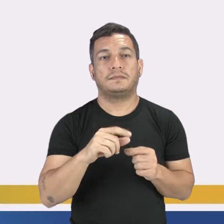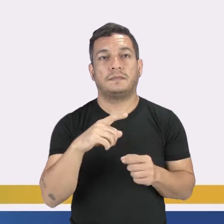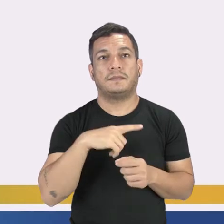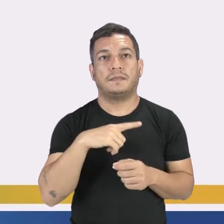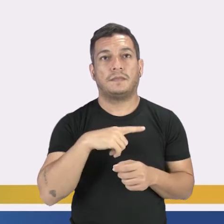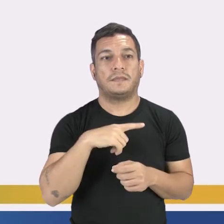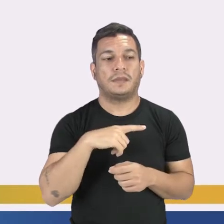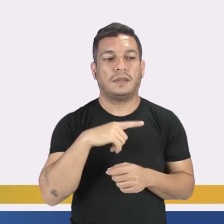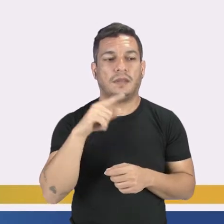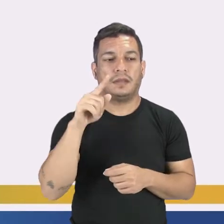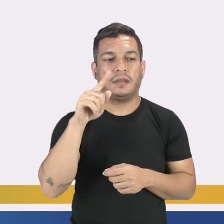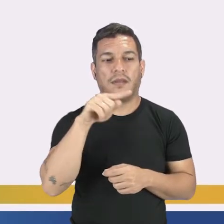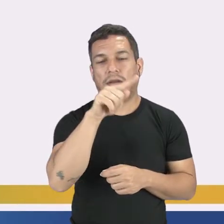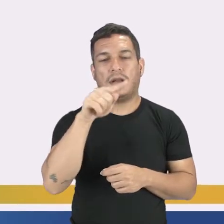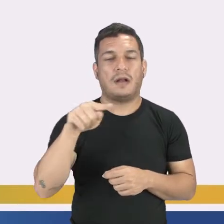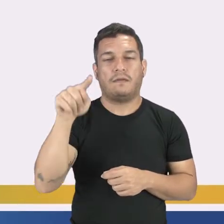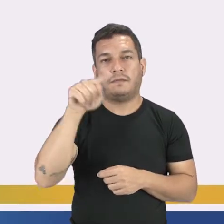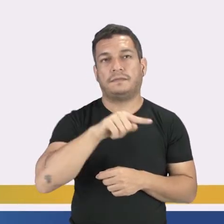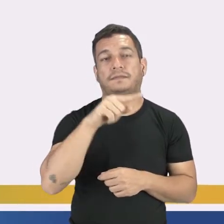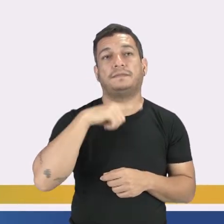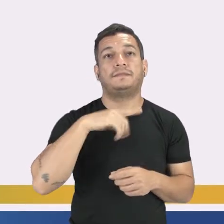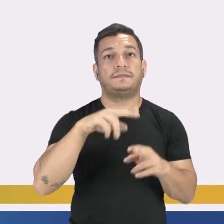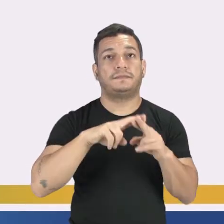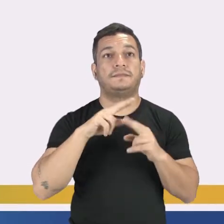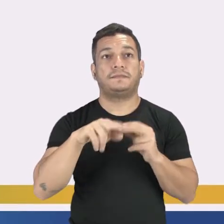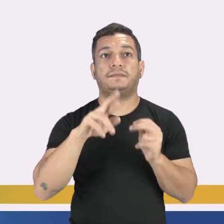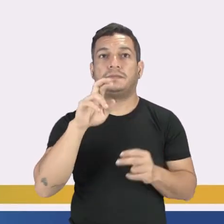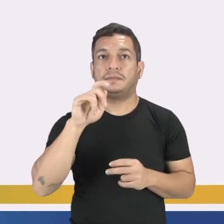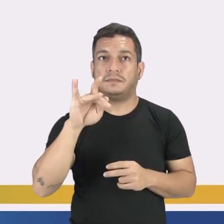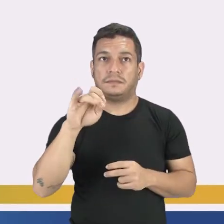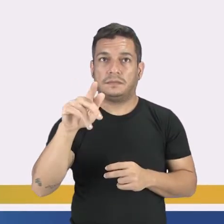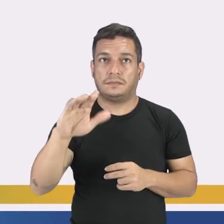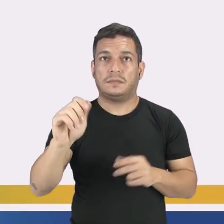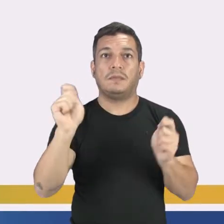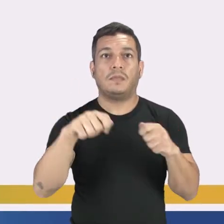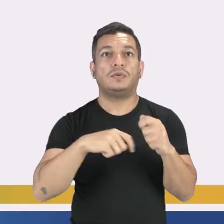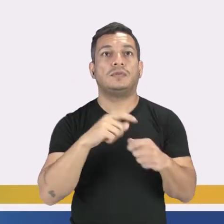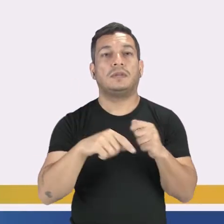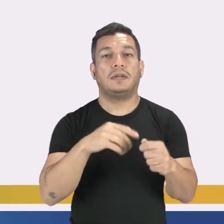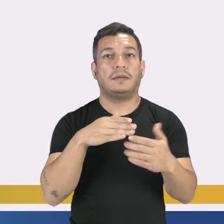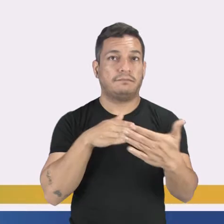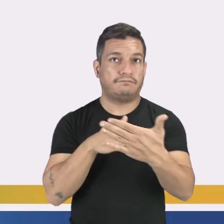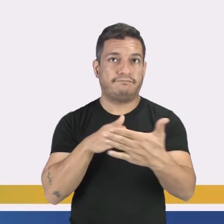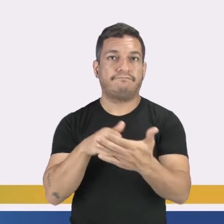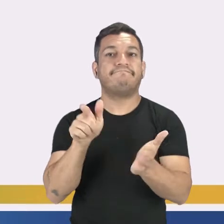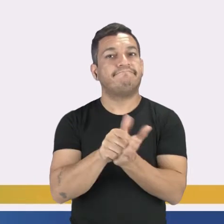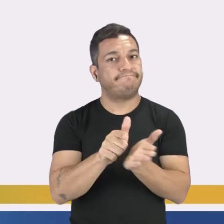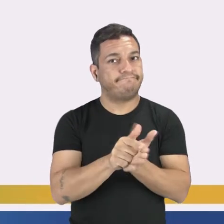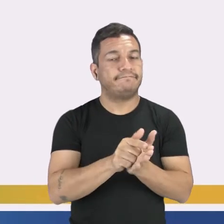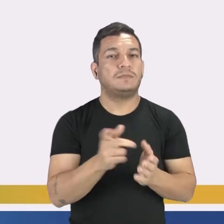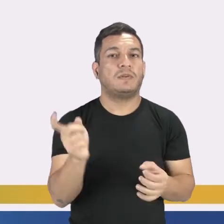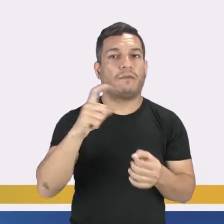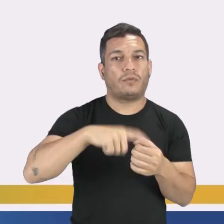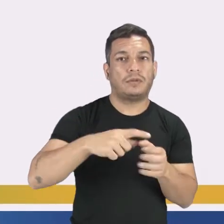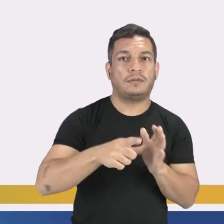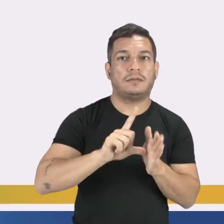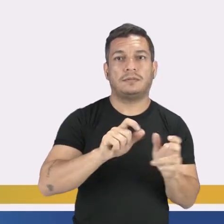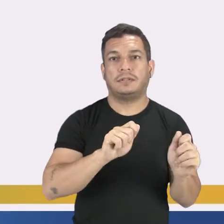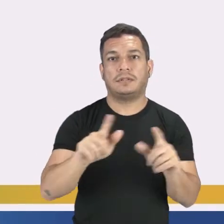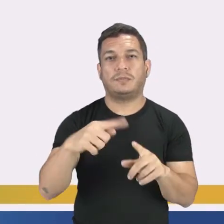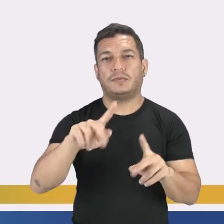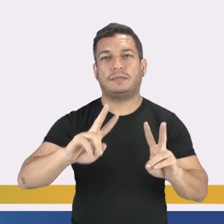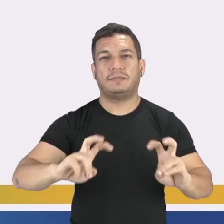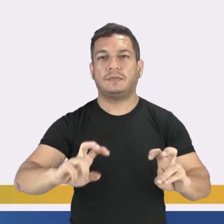de penetração e, por isso, a sua radioatividade pode ser impedida por uma folha de papel. Eu vou voltar aqui na anterior para